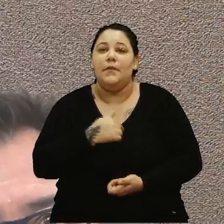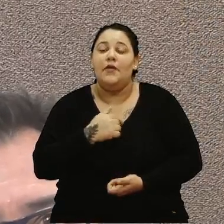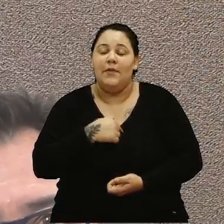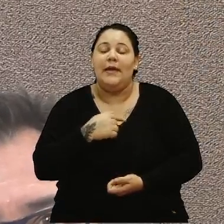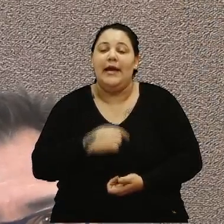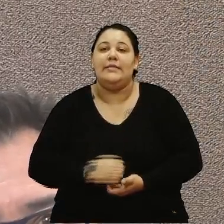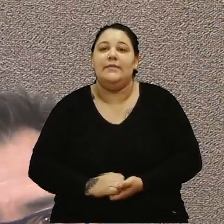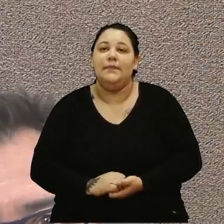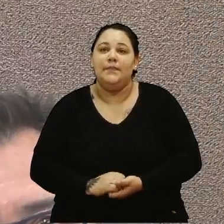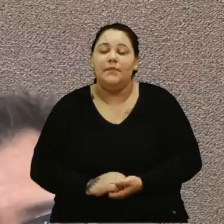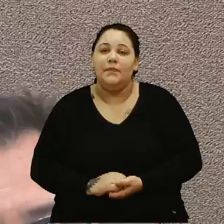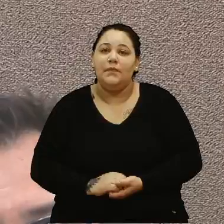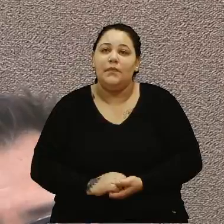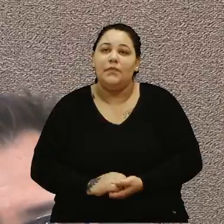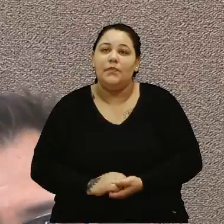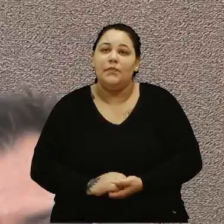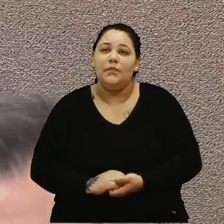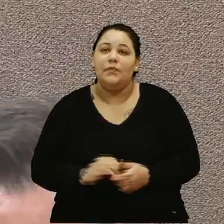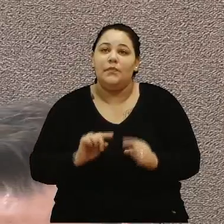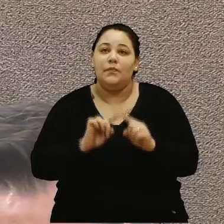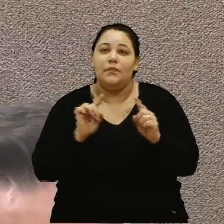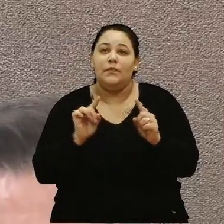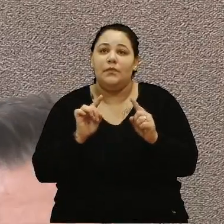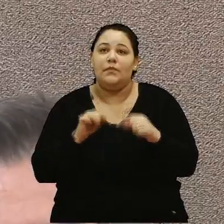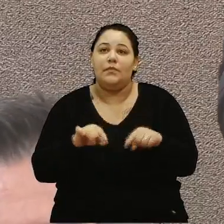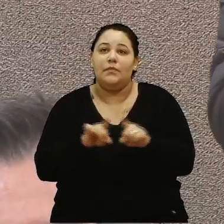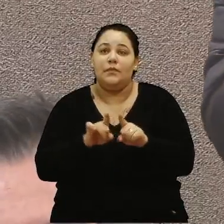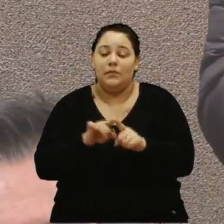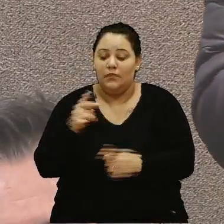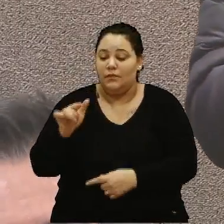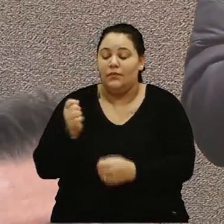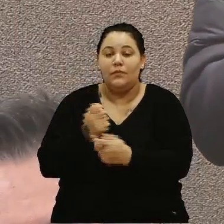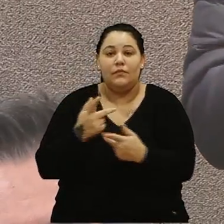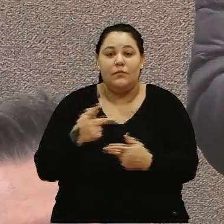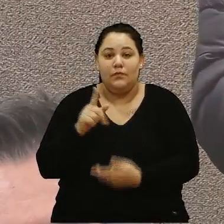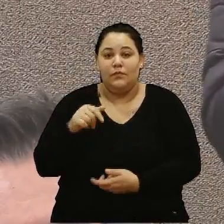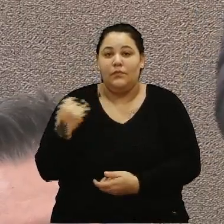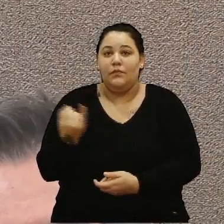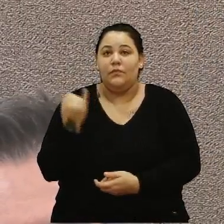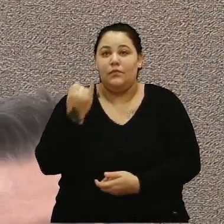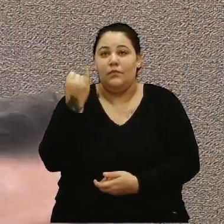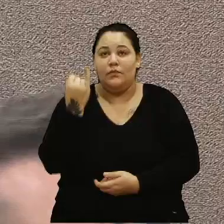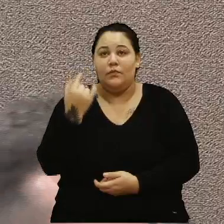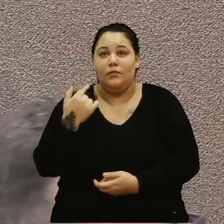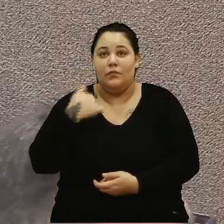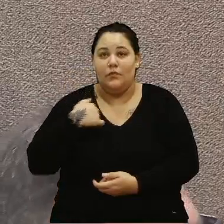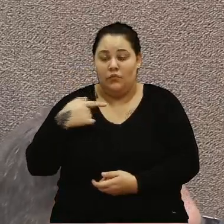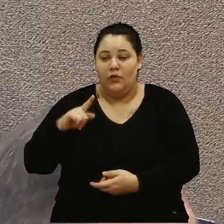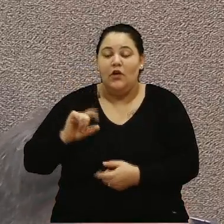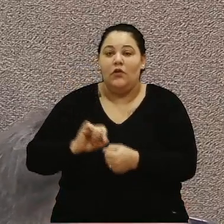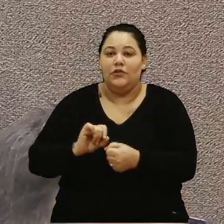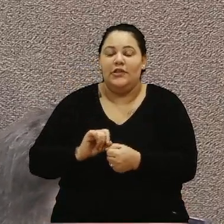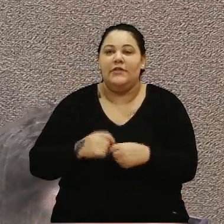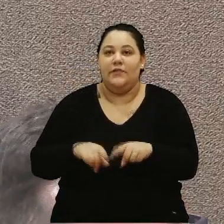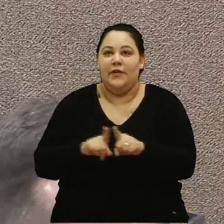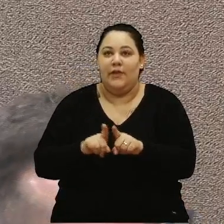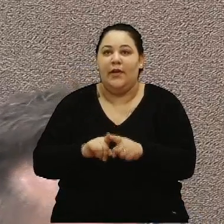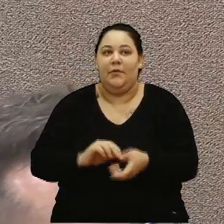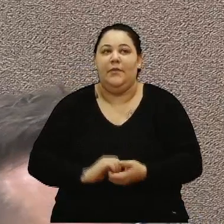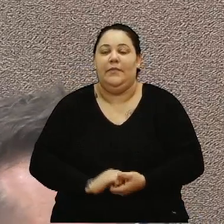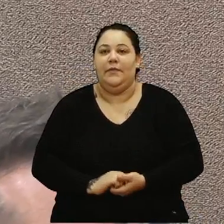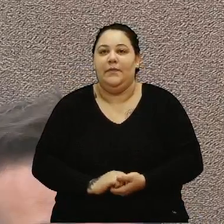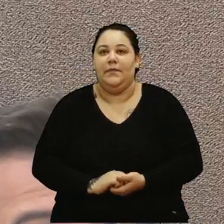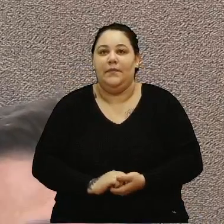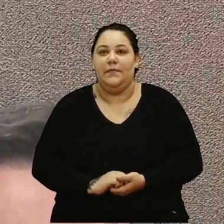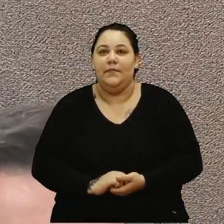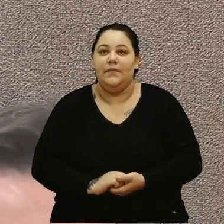paritariedade. Mas, enfim, a única coisa que é importante, faz um tempinho que me machuquei no futebol, não estou